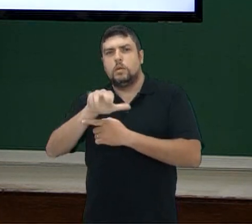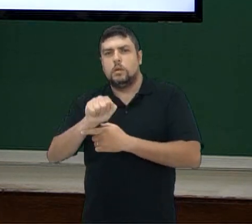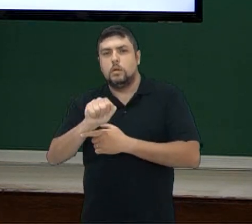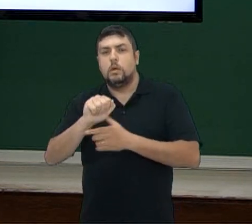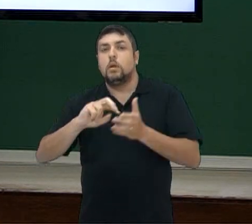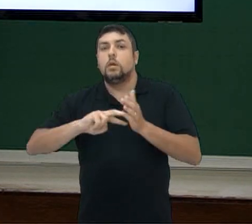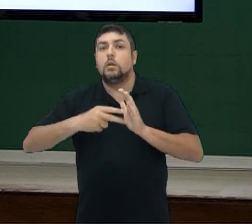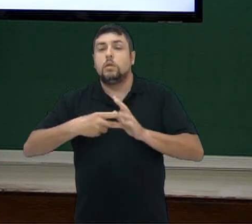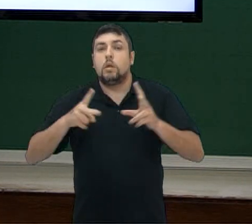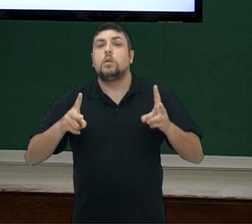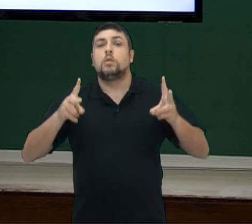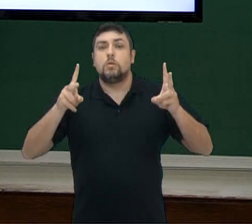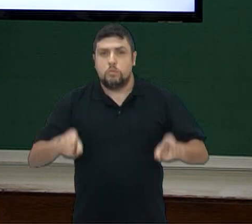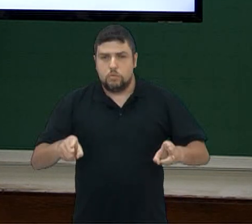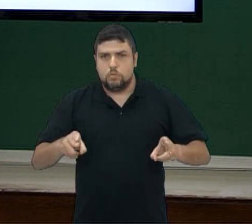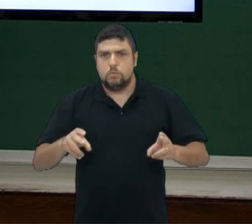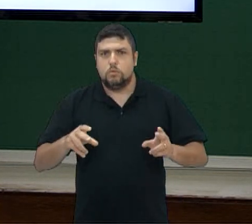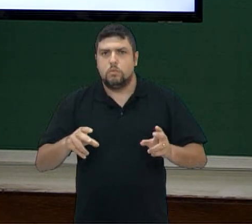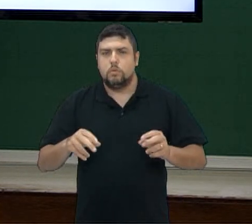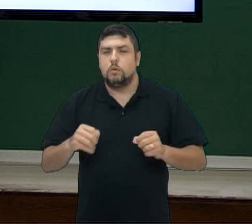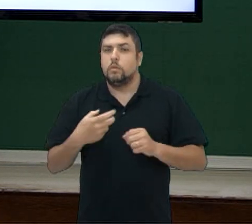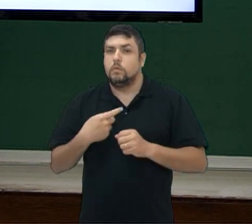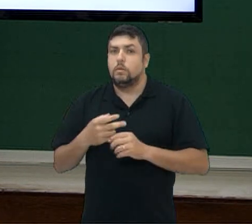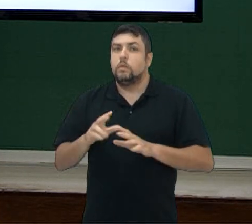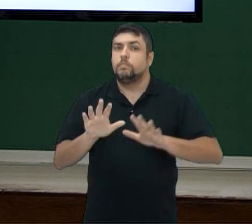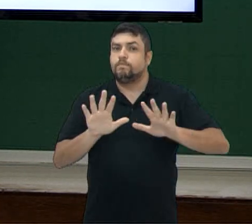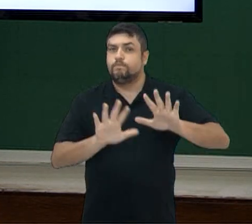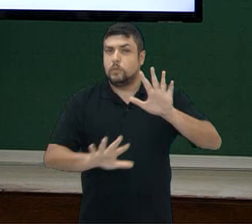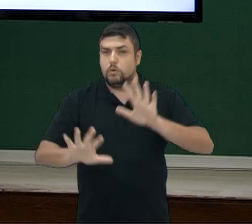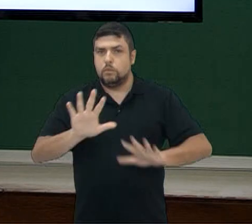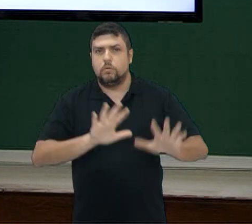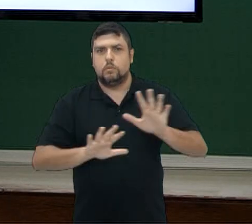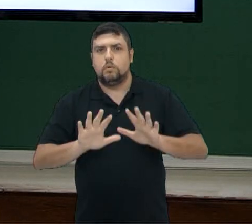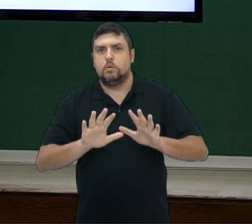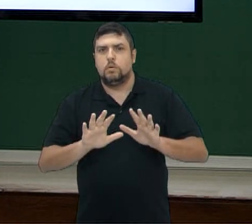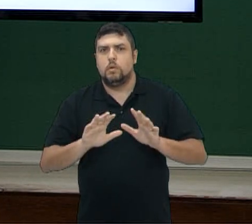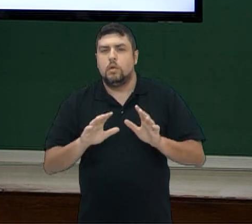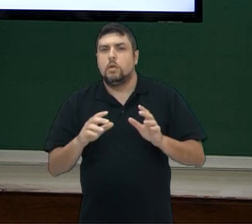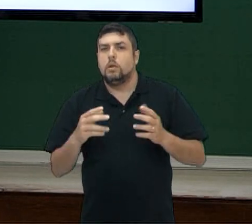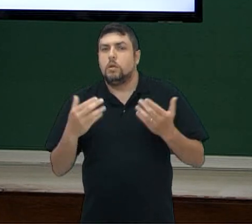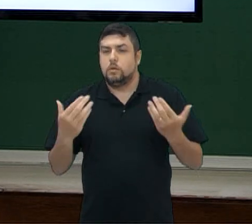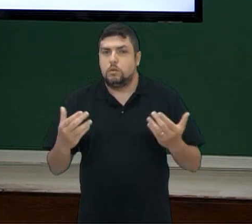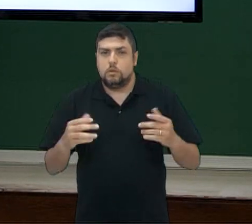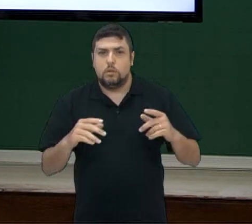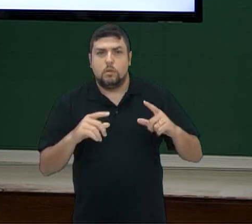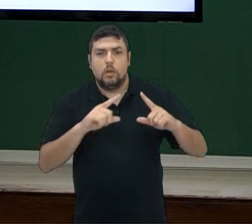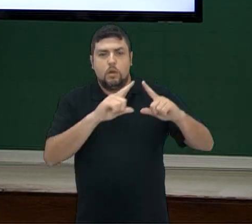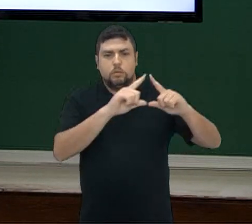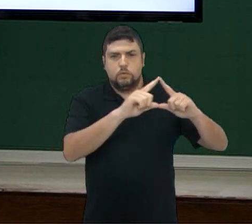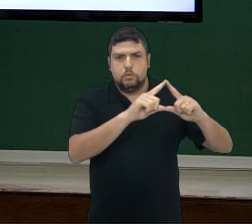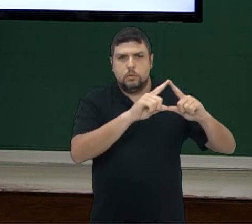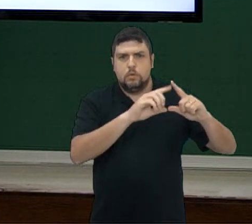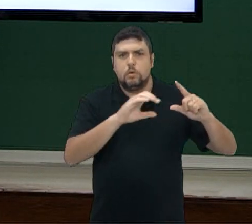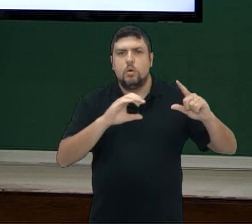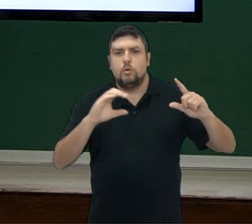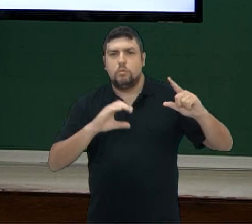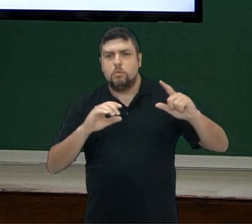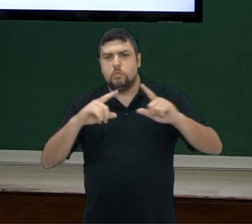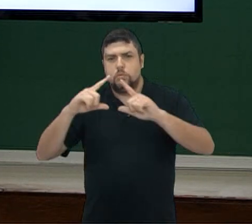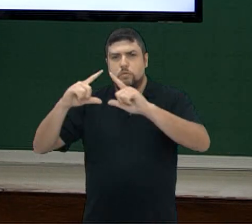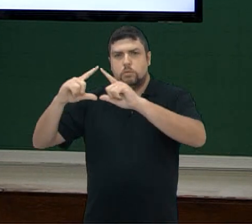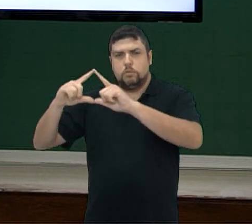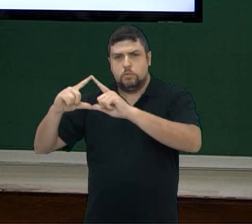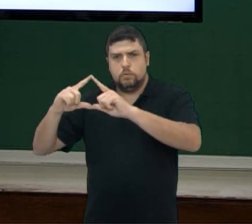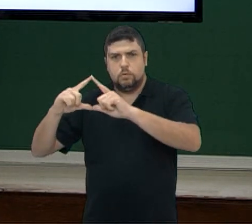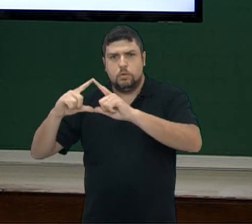lados e os ângulos internos. Então, 2 triângulos congruentes, eu estou dizendo que são 2 desenhos que